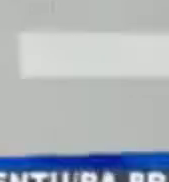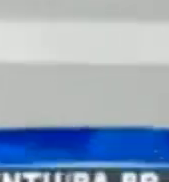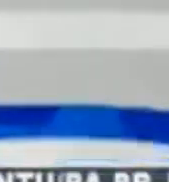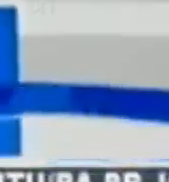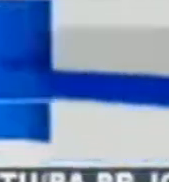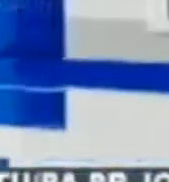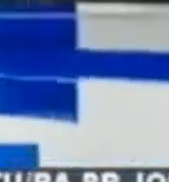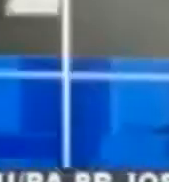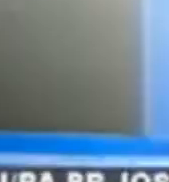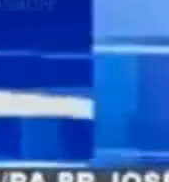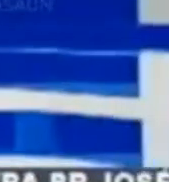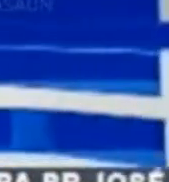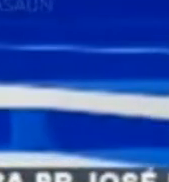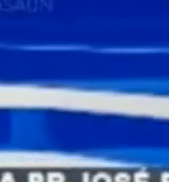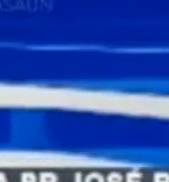Música